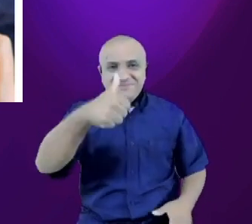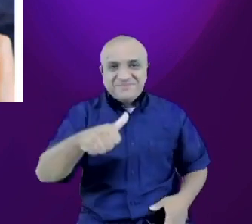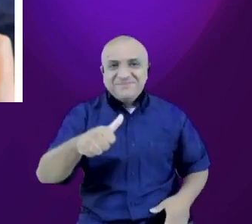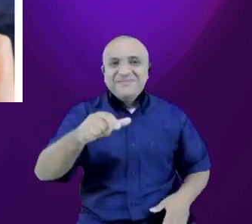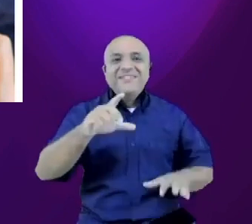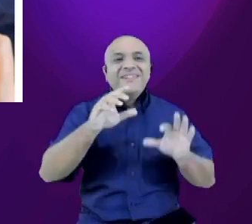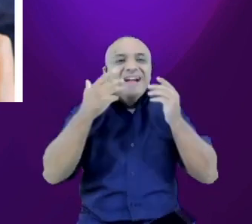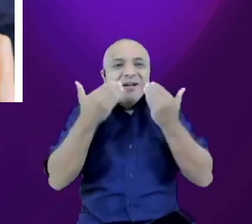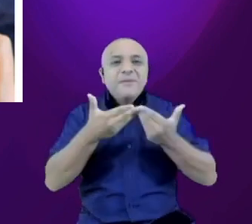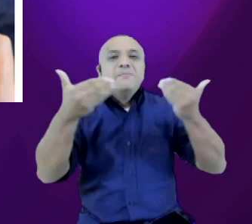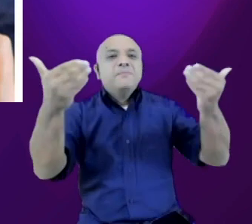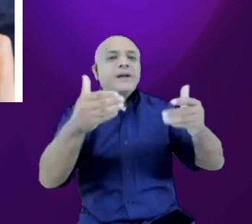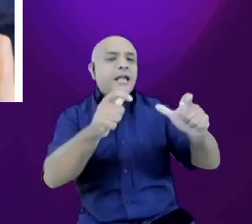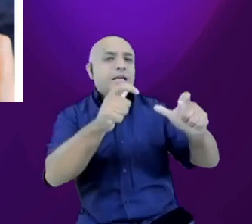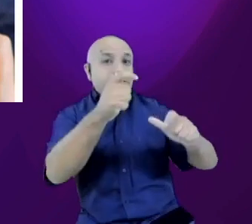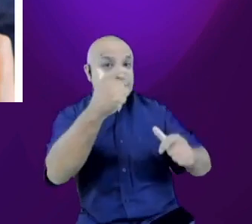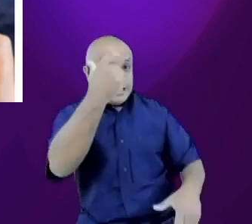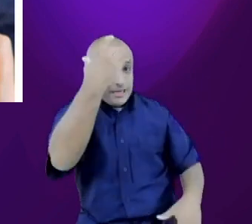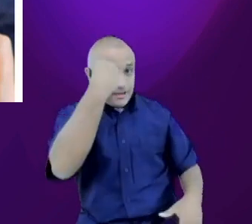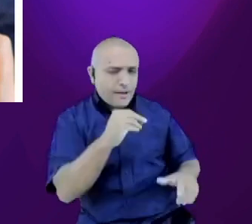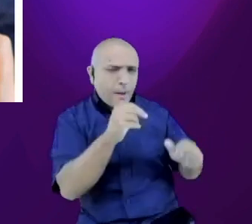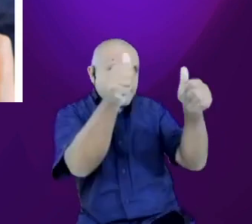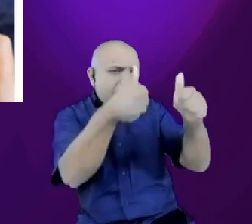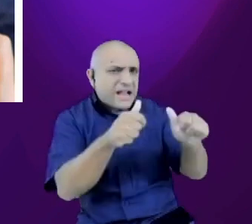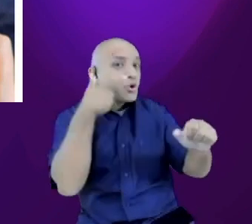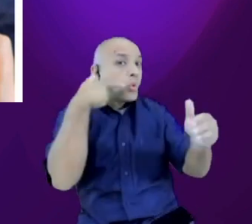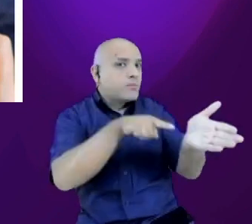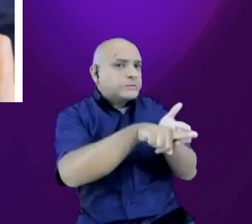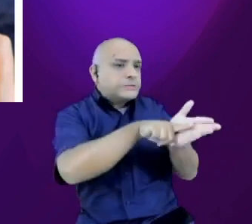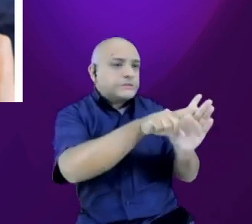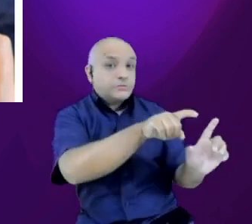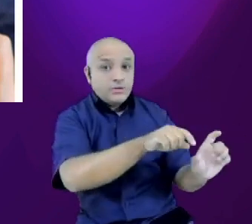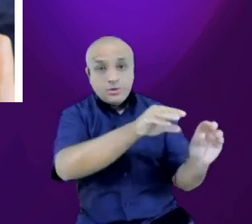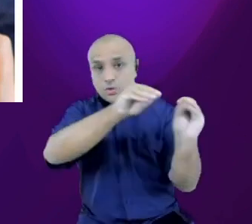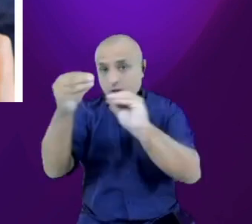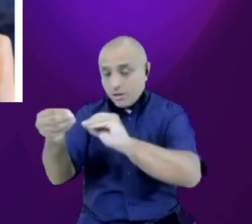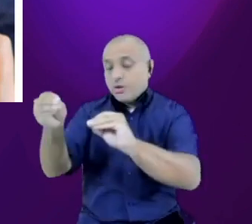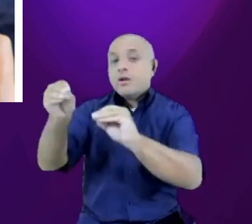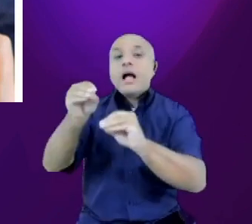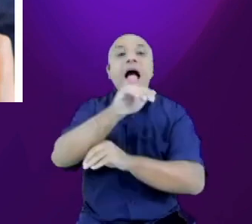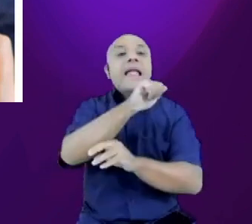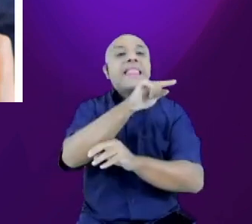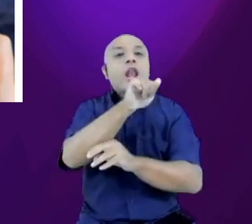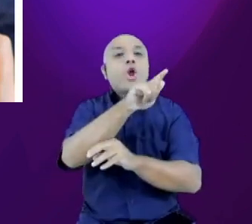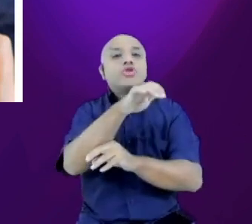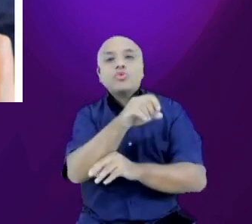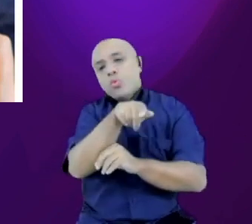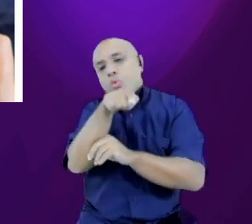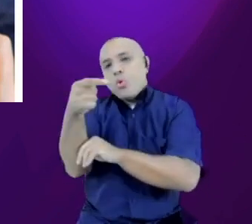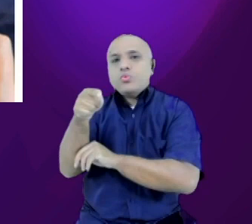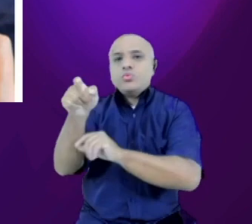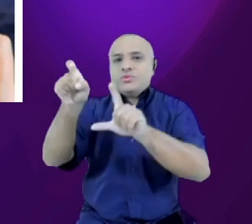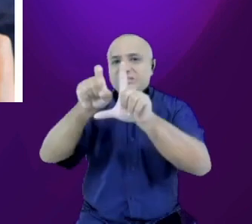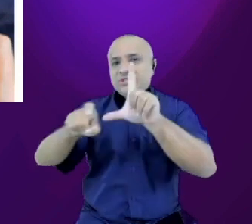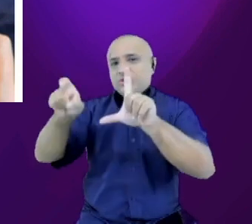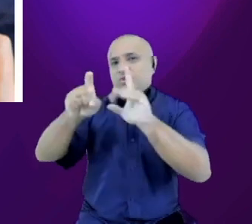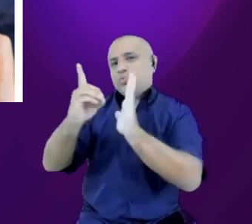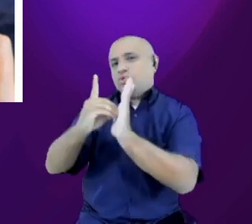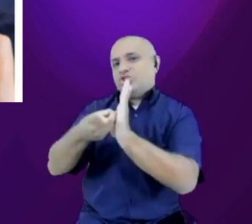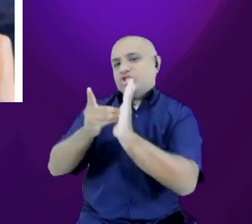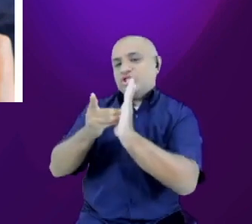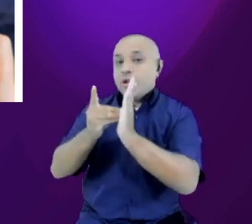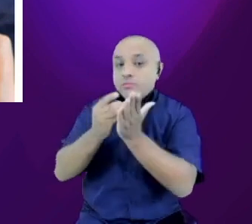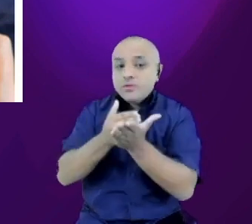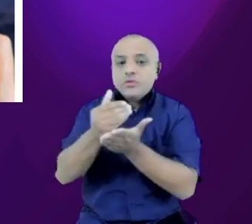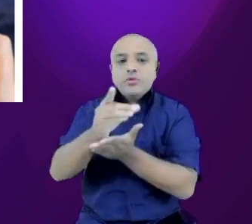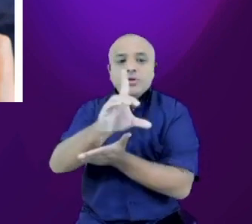de imagens quando a gente transforma o analógico em digital, principalmente com o início do DICOM, tá? E a